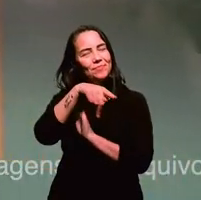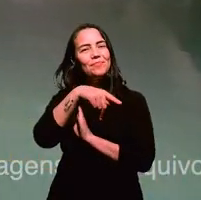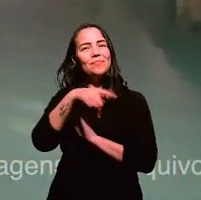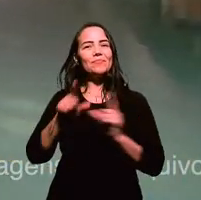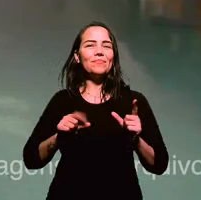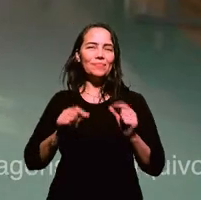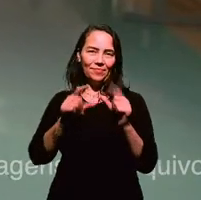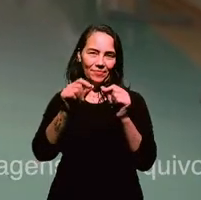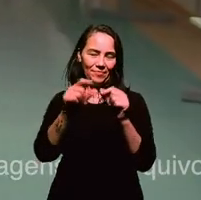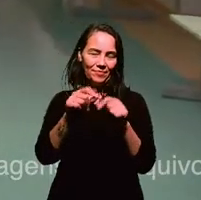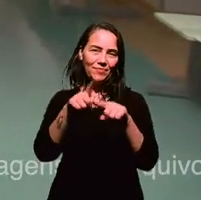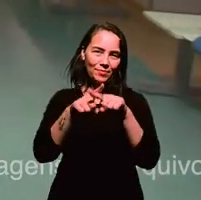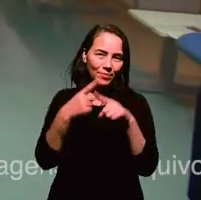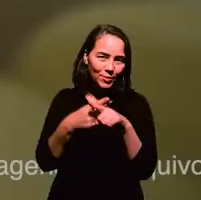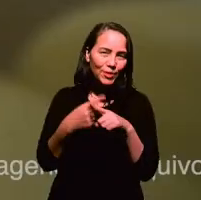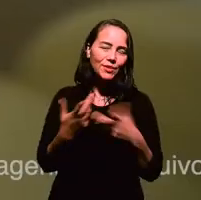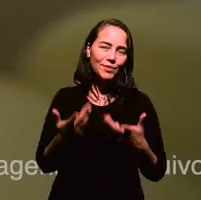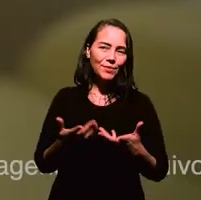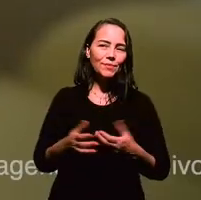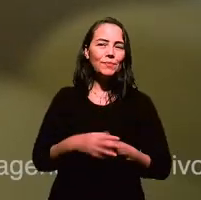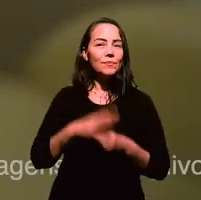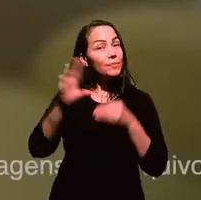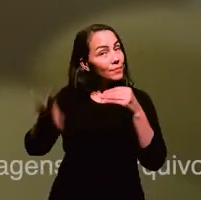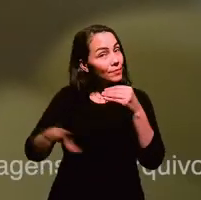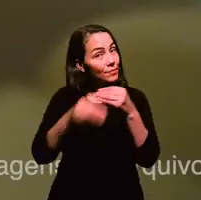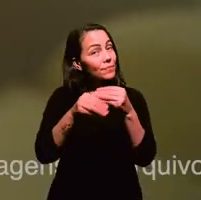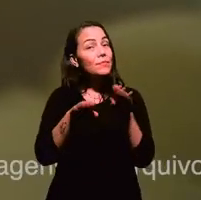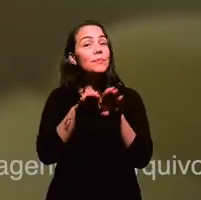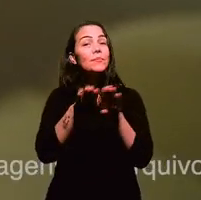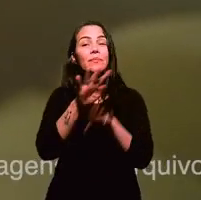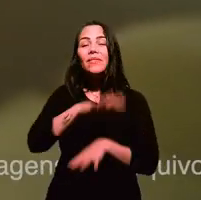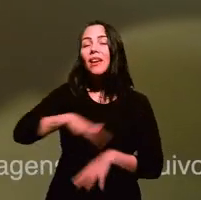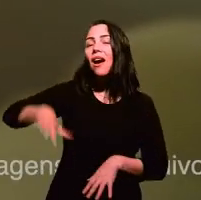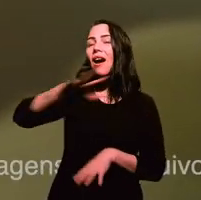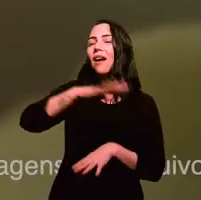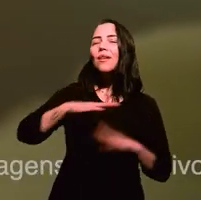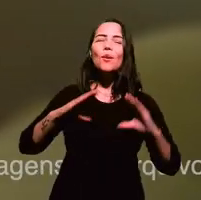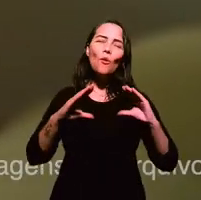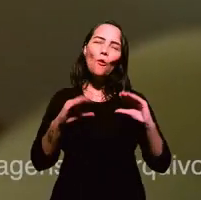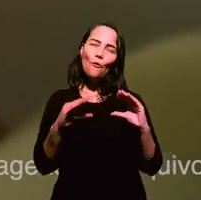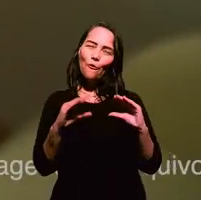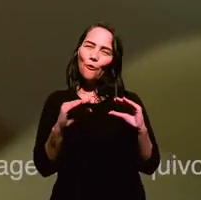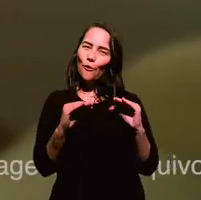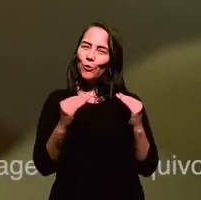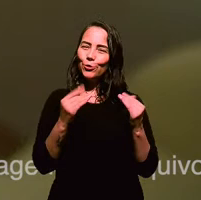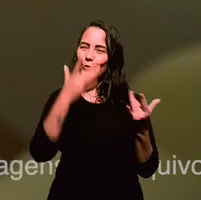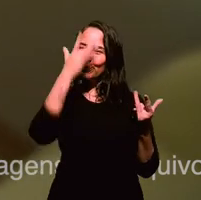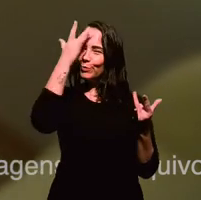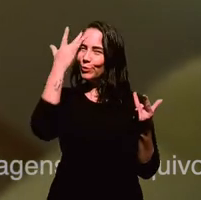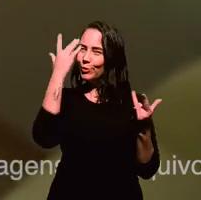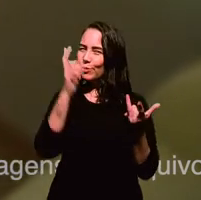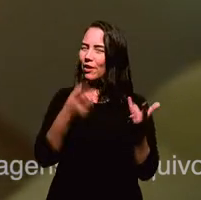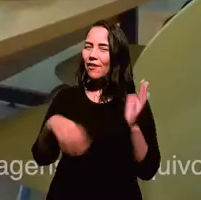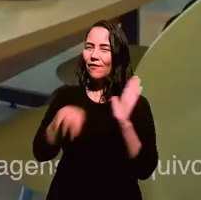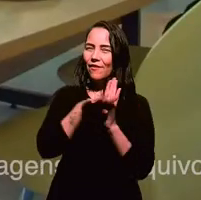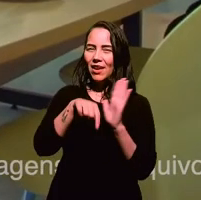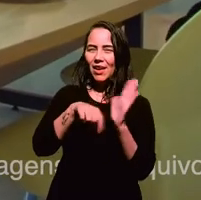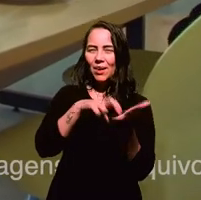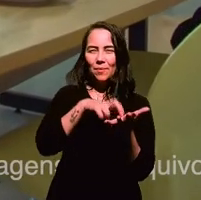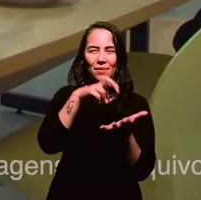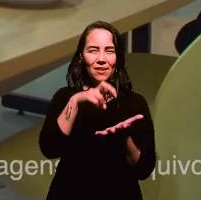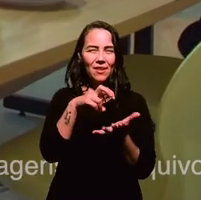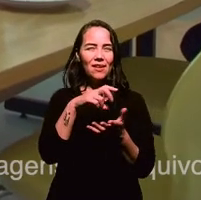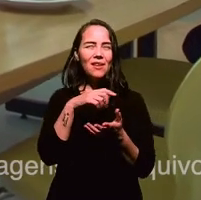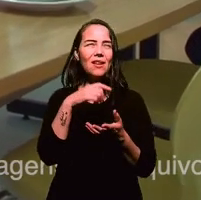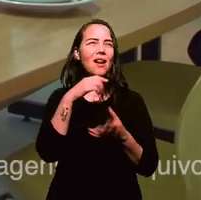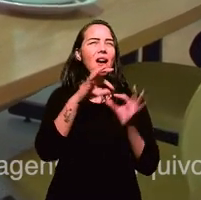né? E acrescentamos até a área de conforto lá, não sei se vocês já viram, que as pessoas que vêm de manhã, 5 horas lá de